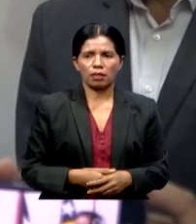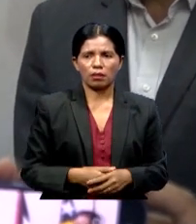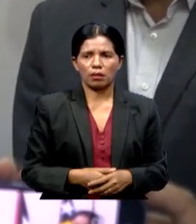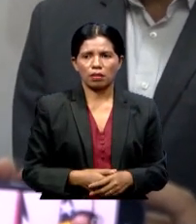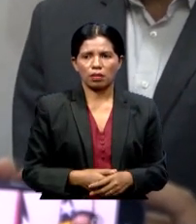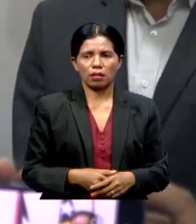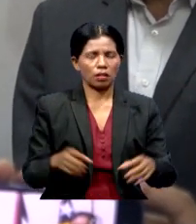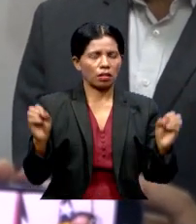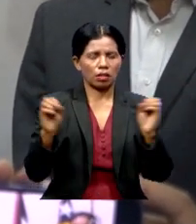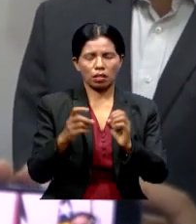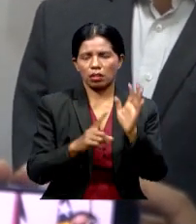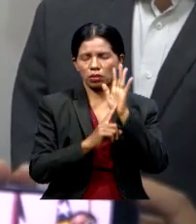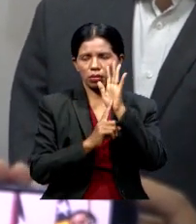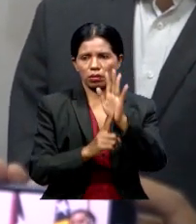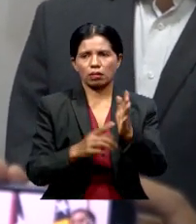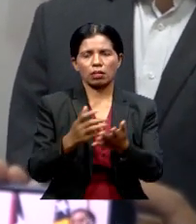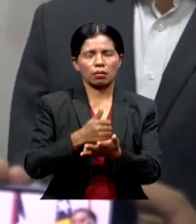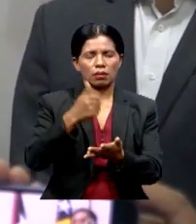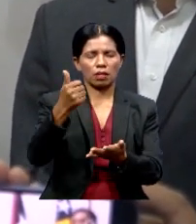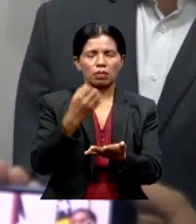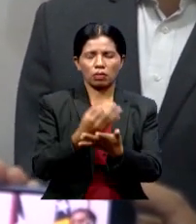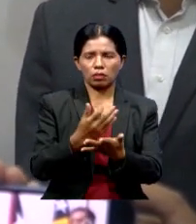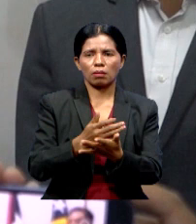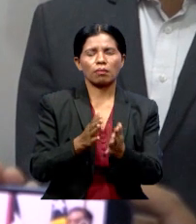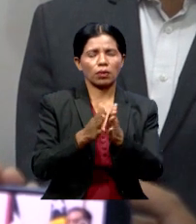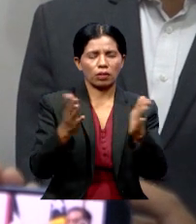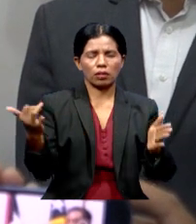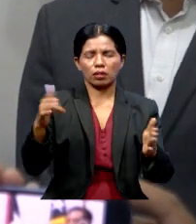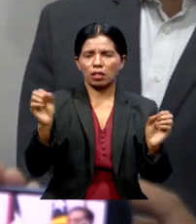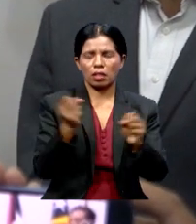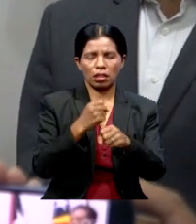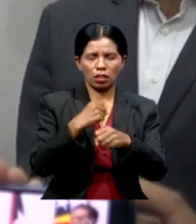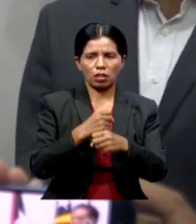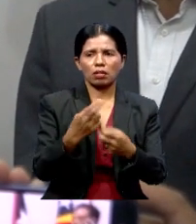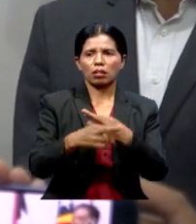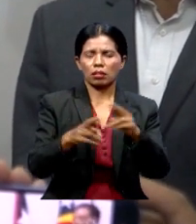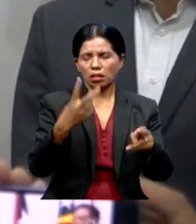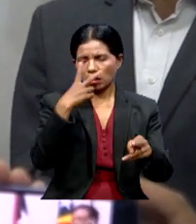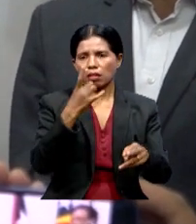E lá a justificação para mandar ouçam. Bom, também se lá produz resultado. A rede de eletricidade.